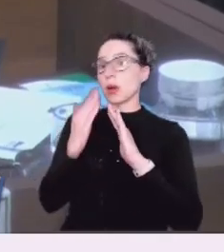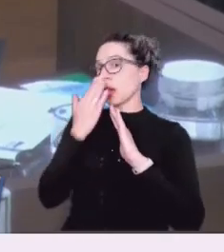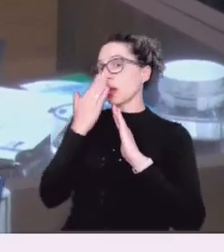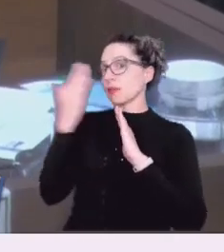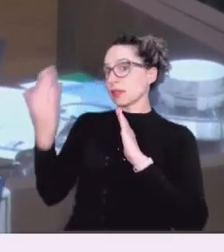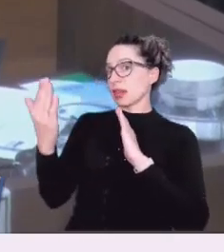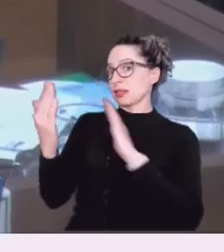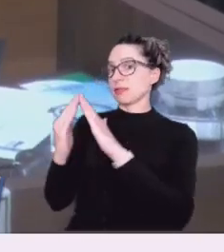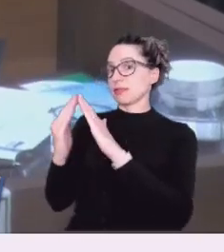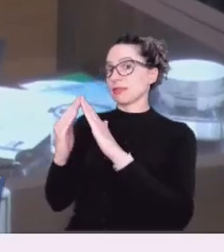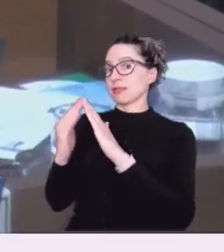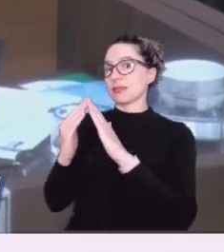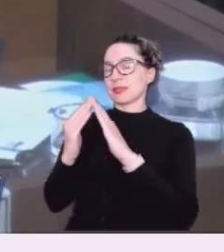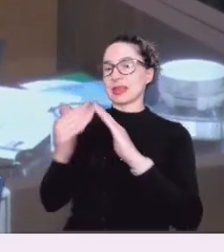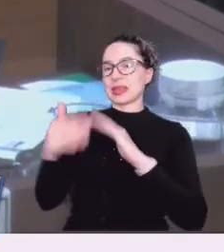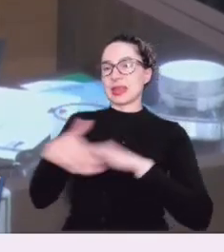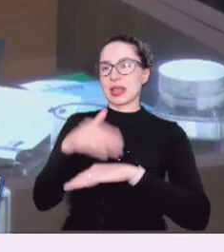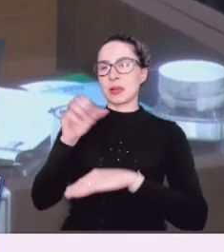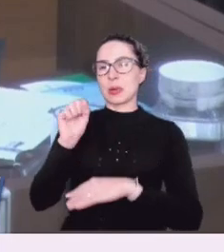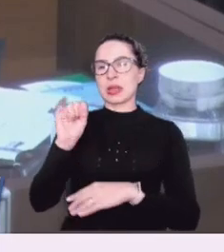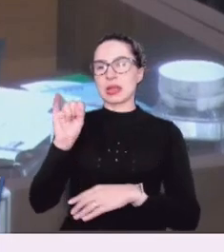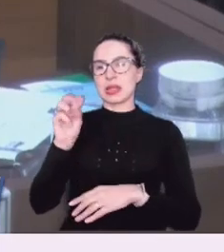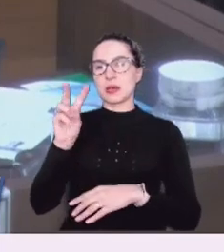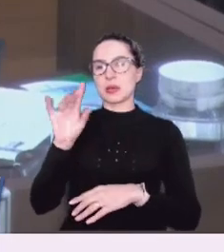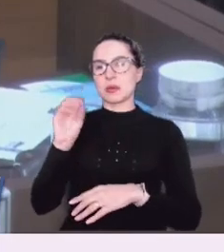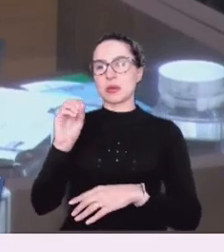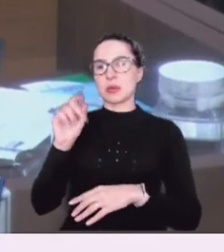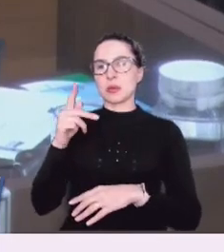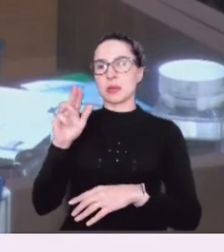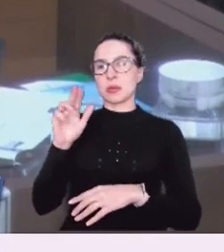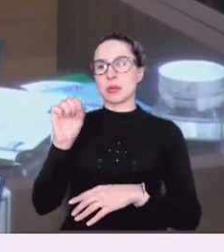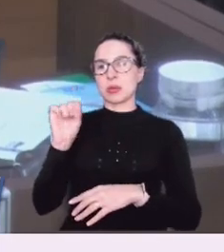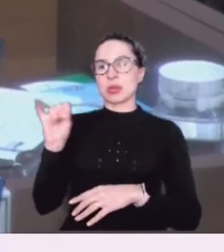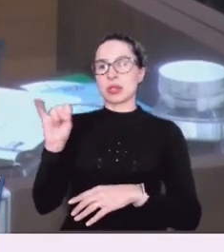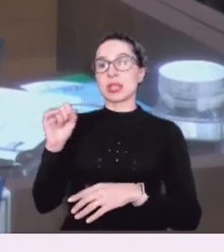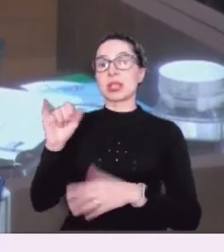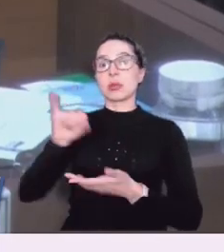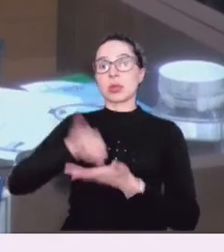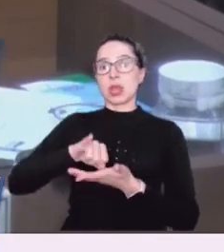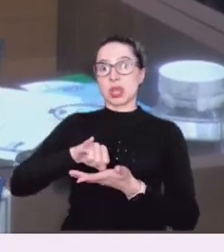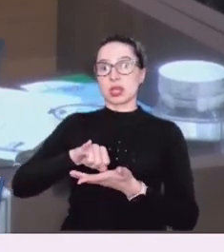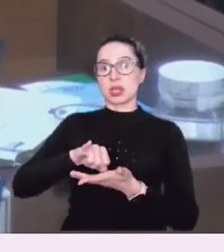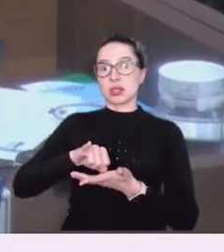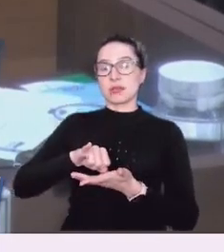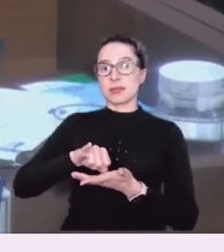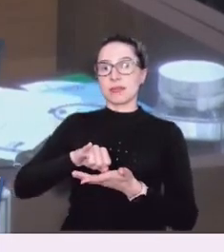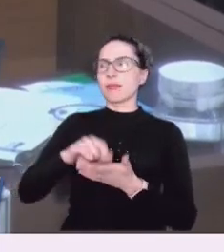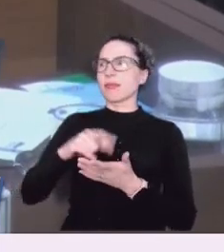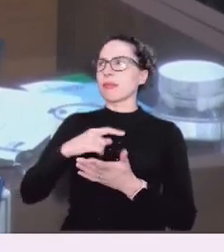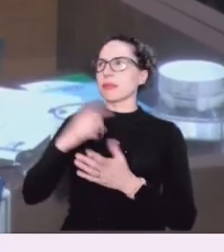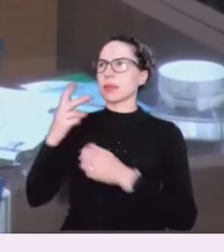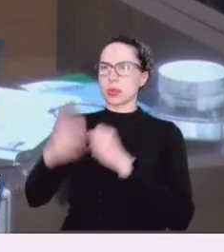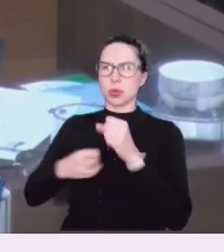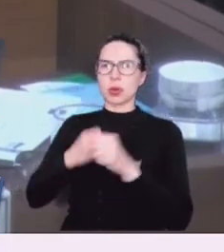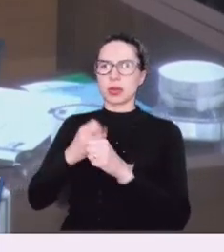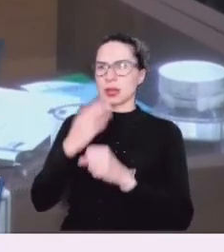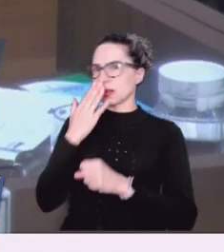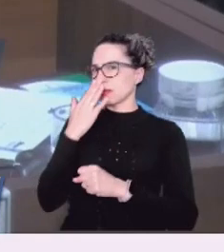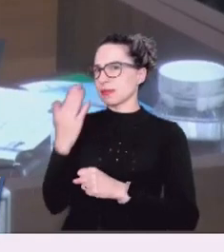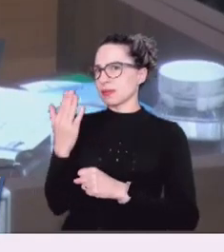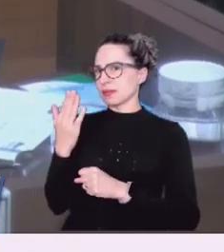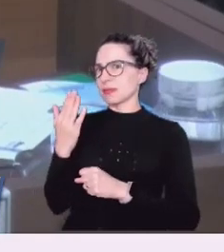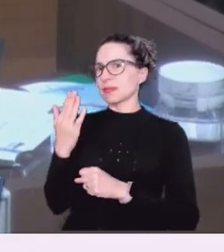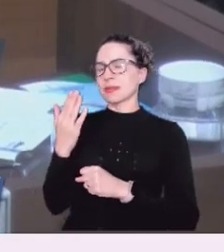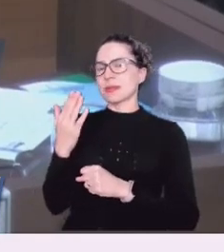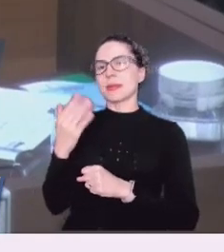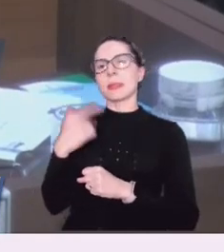na Silvio Pucci, né, no centro. Morei uns 2 anos ali de frente. Mas, assim, a história que a gente